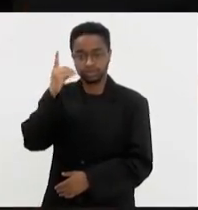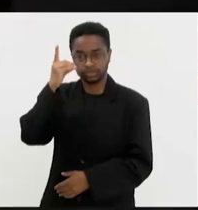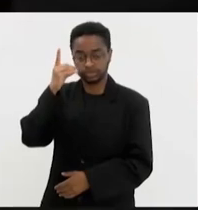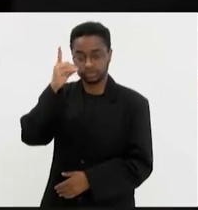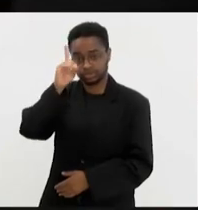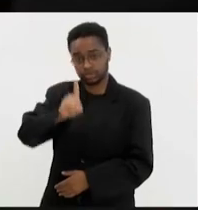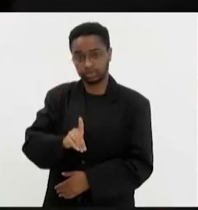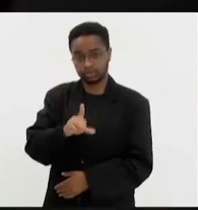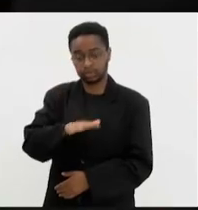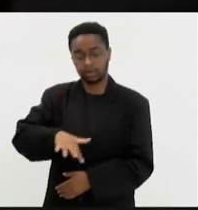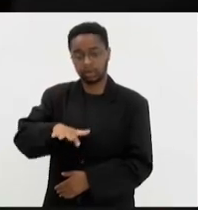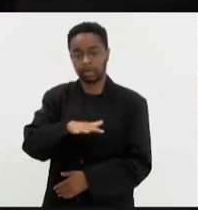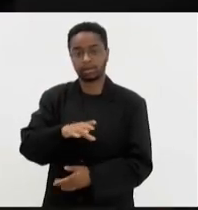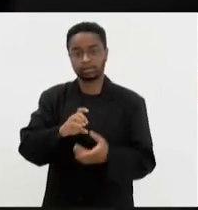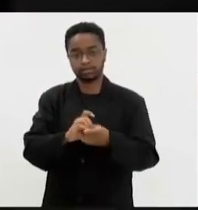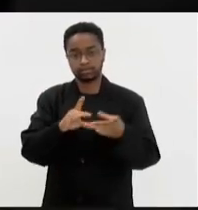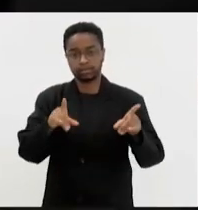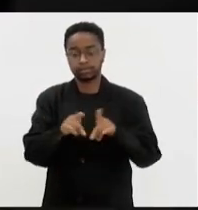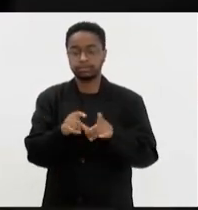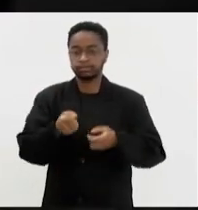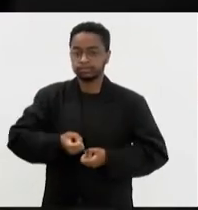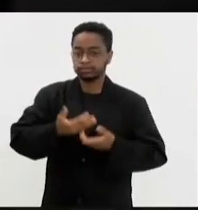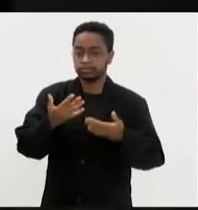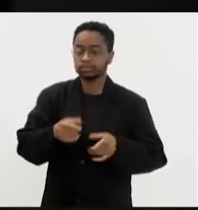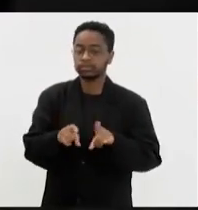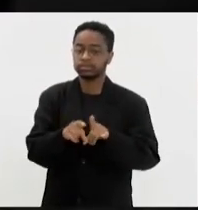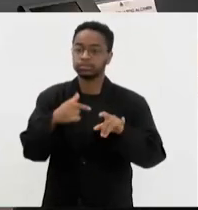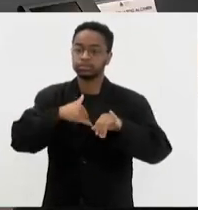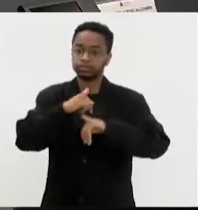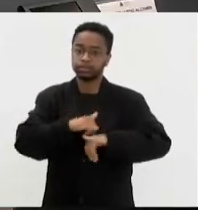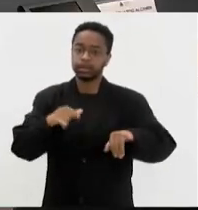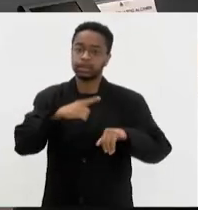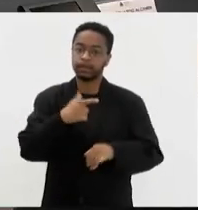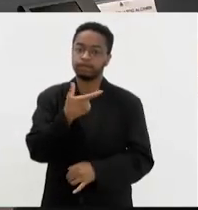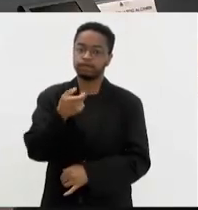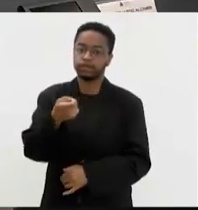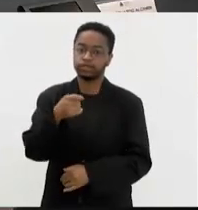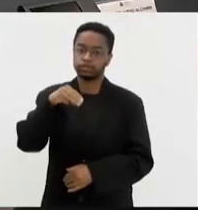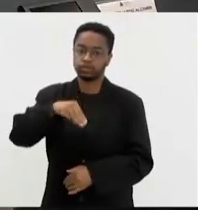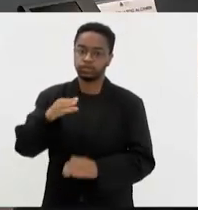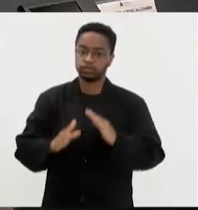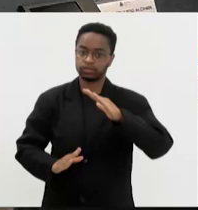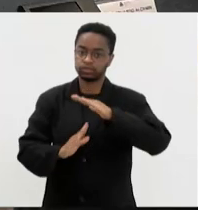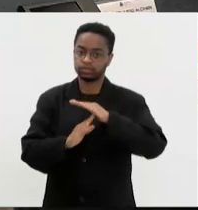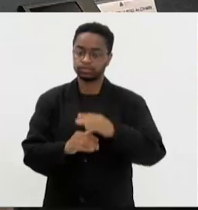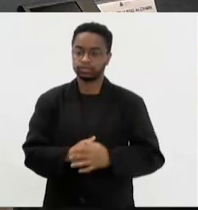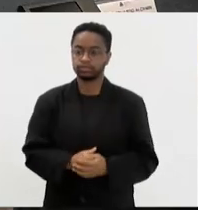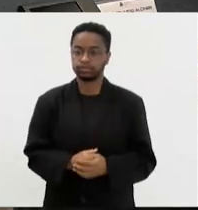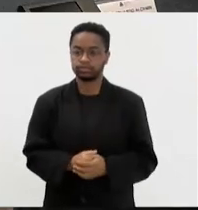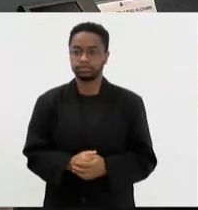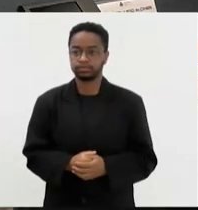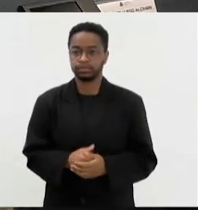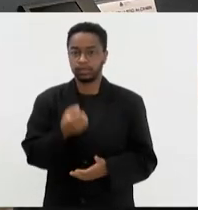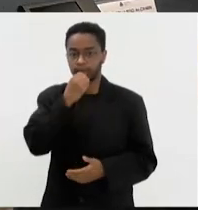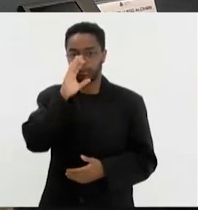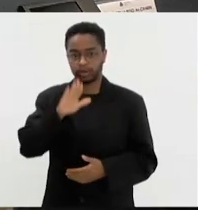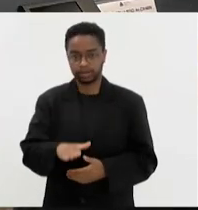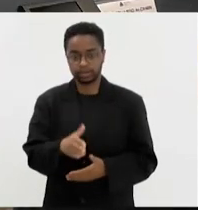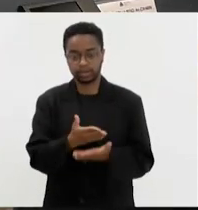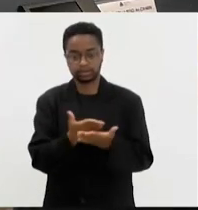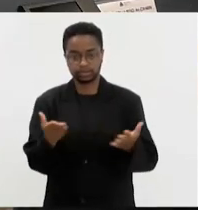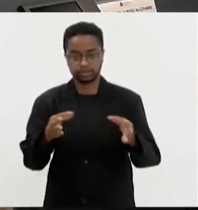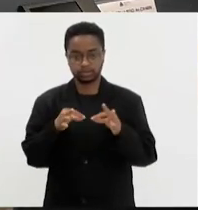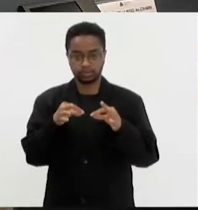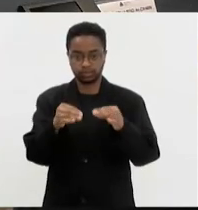advocacia para fazer a sua exposição e digo que vossa excelência dispõe do tempo de 20 minutos bem Boa tarde a todas e